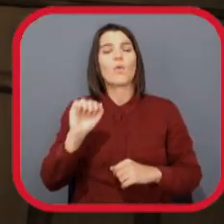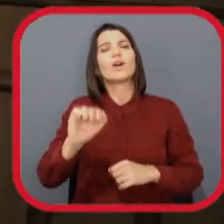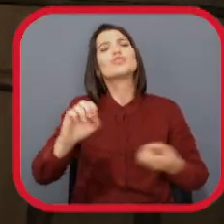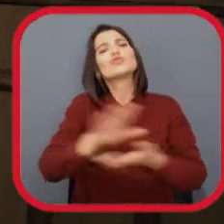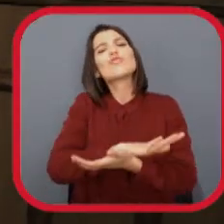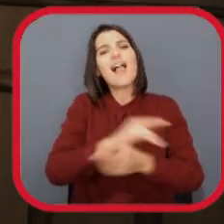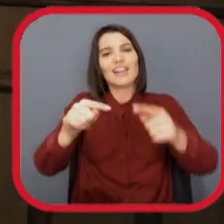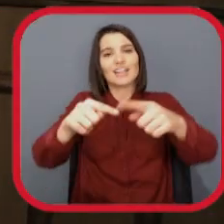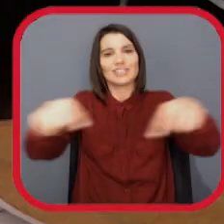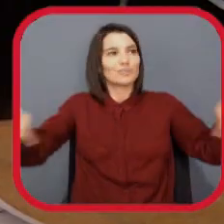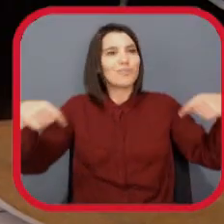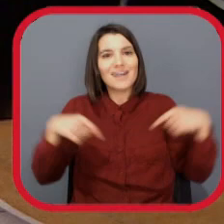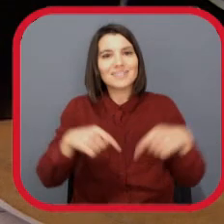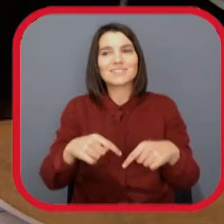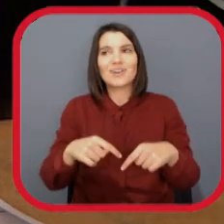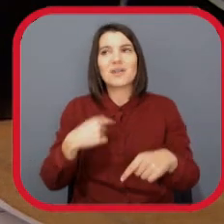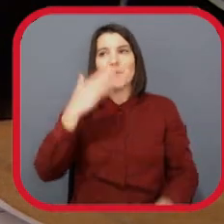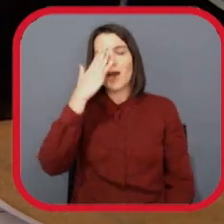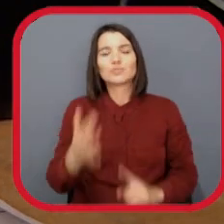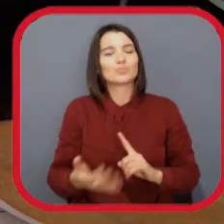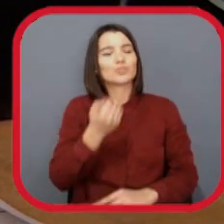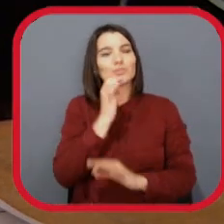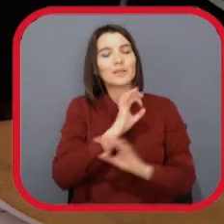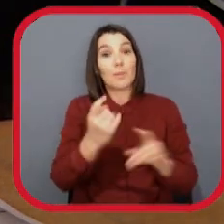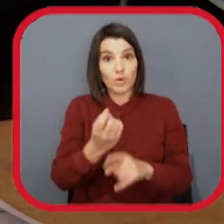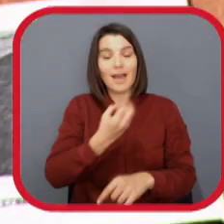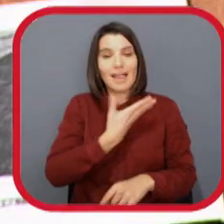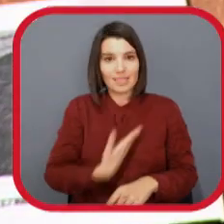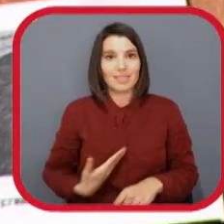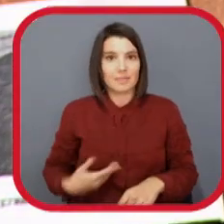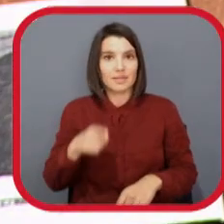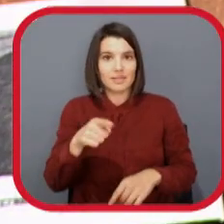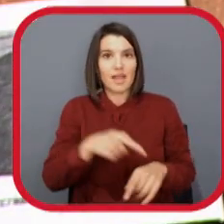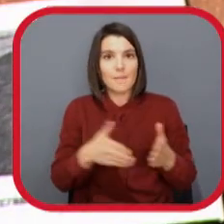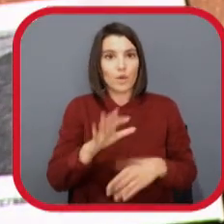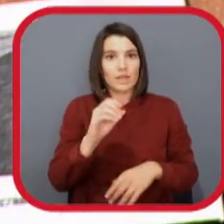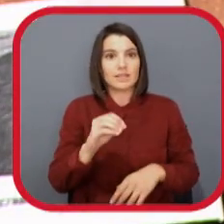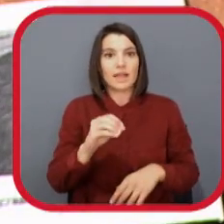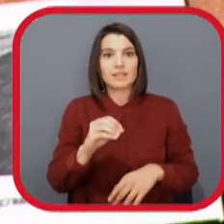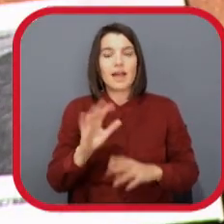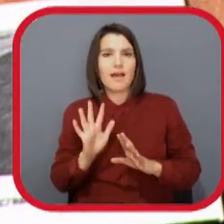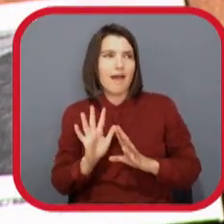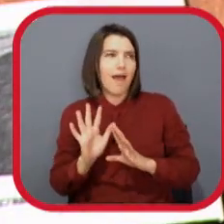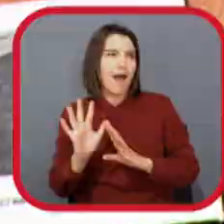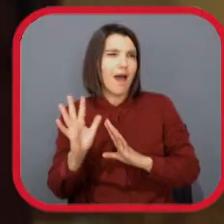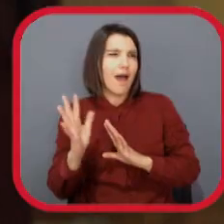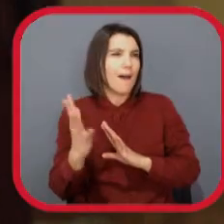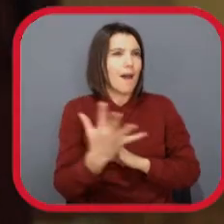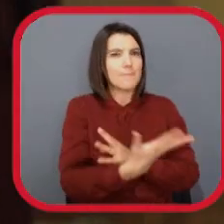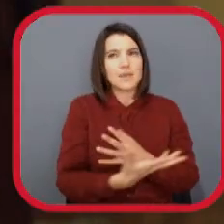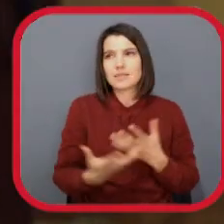A redação do jornal. Porque uma redação do jornal, naquela altura, era muito, muito